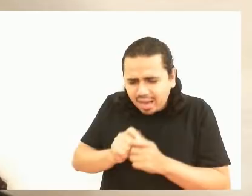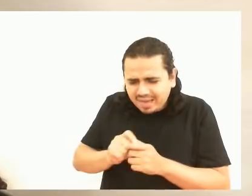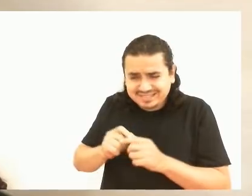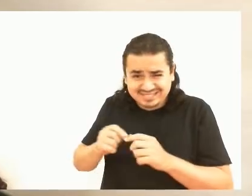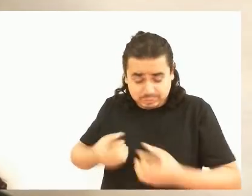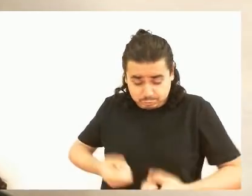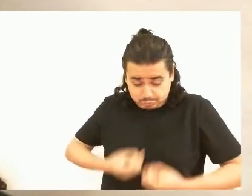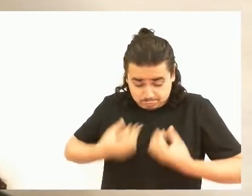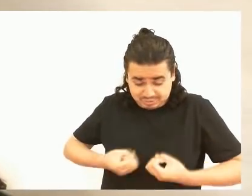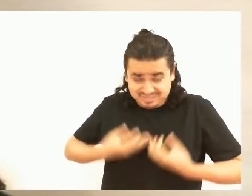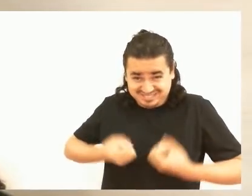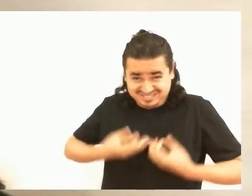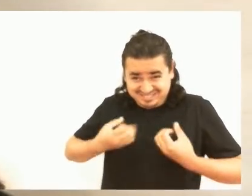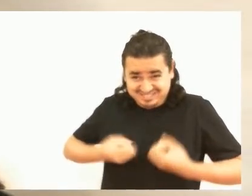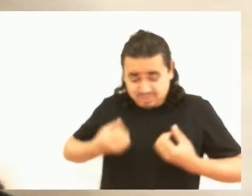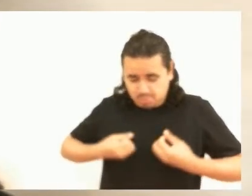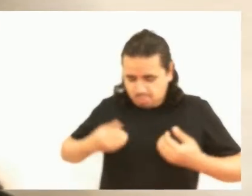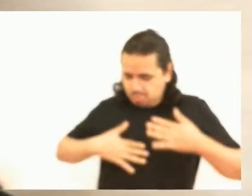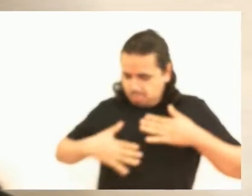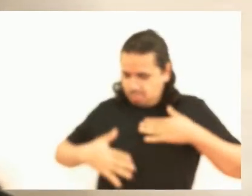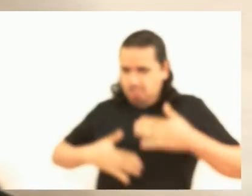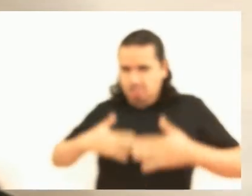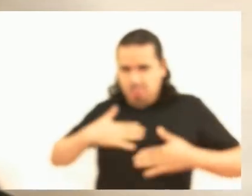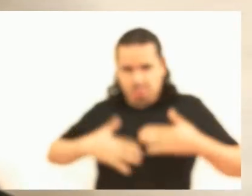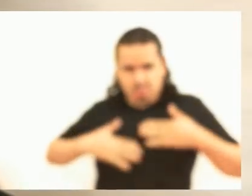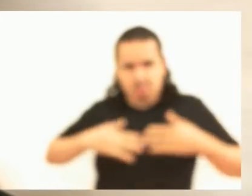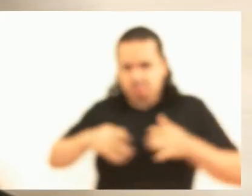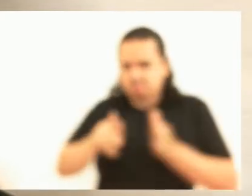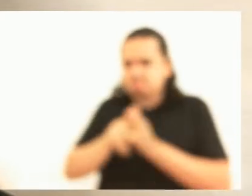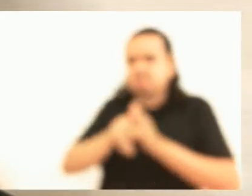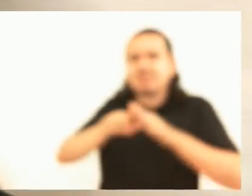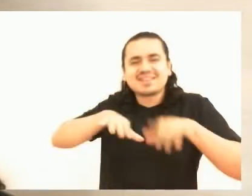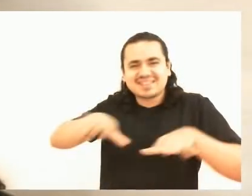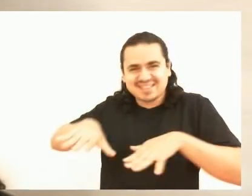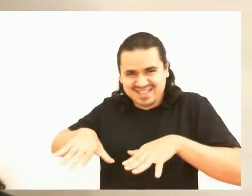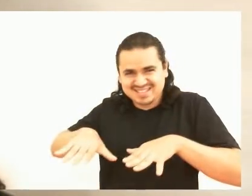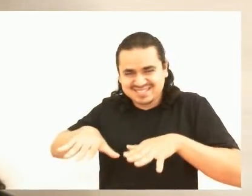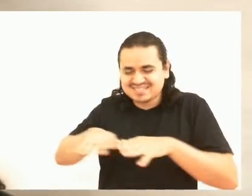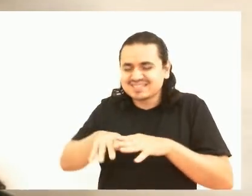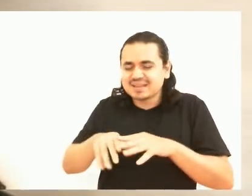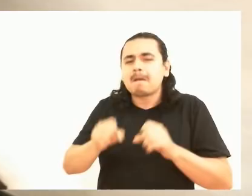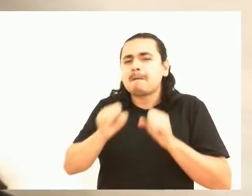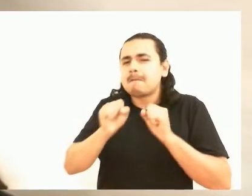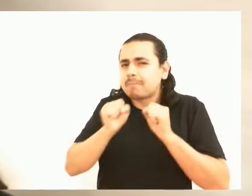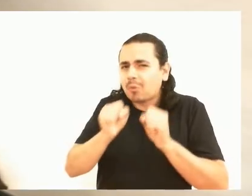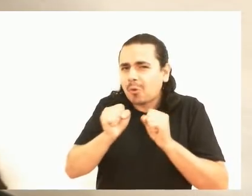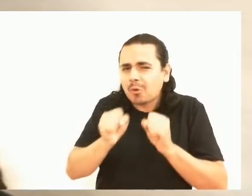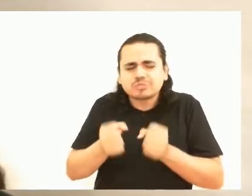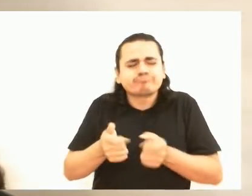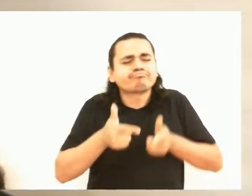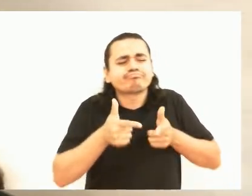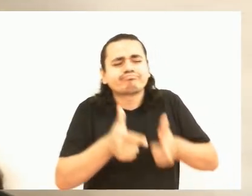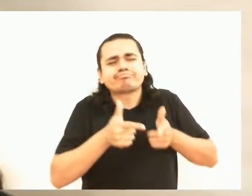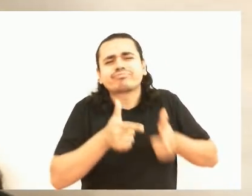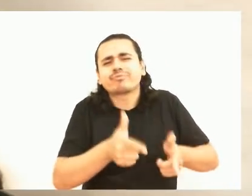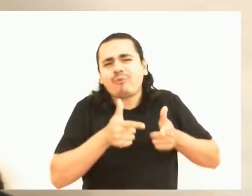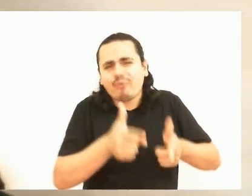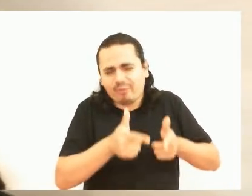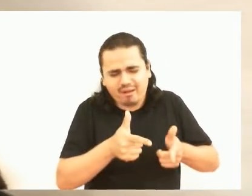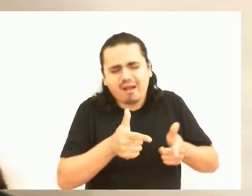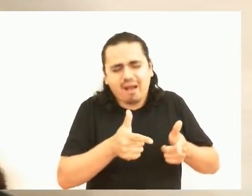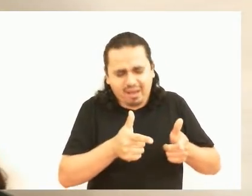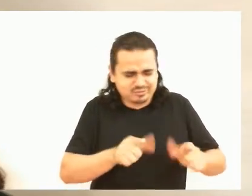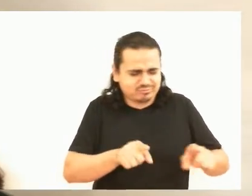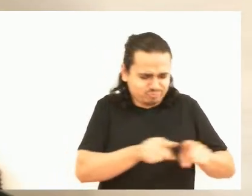escuta do corpo da criança ela pode ser provocada pela